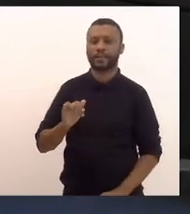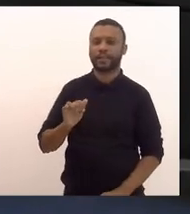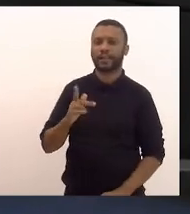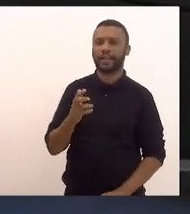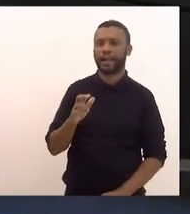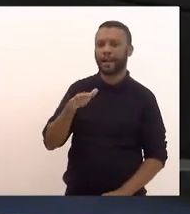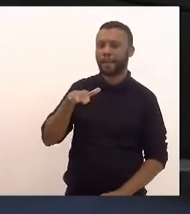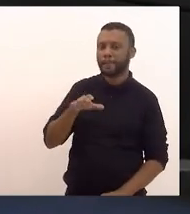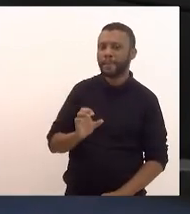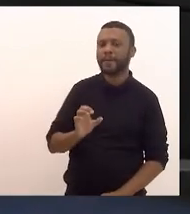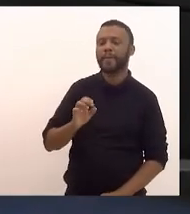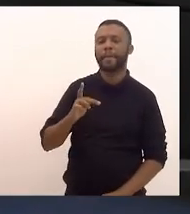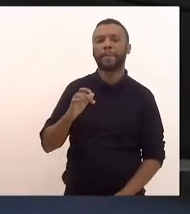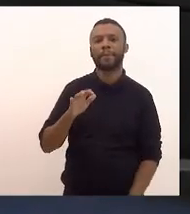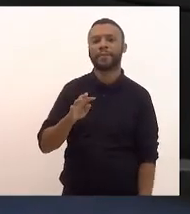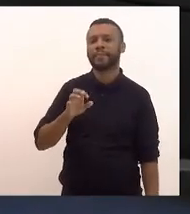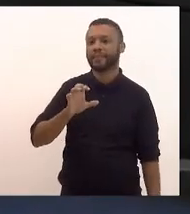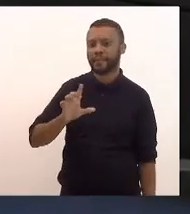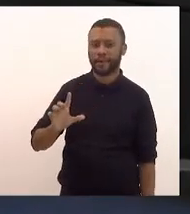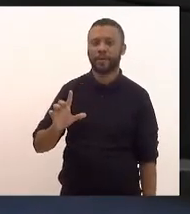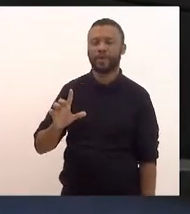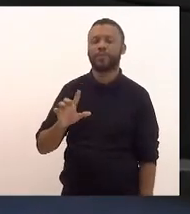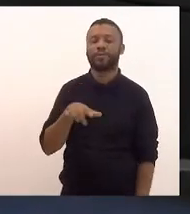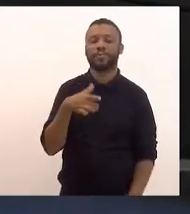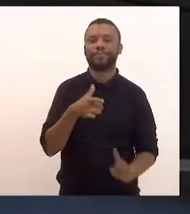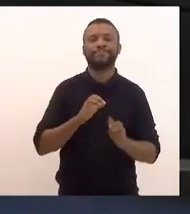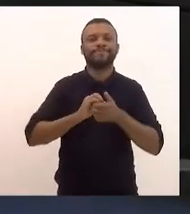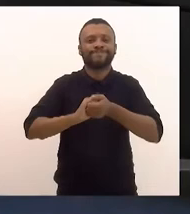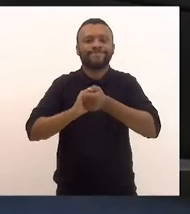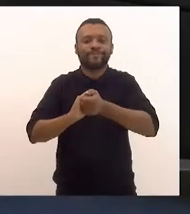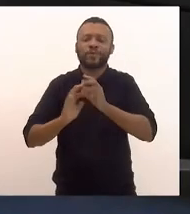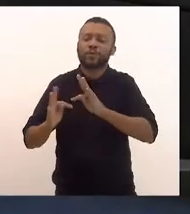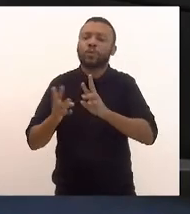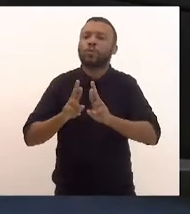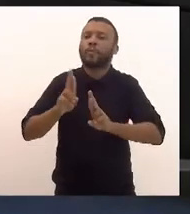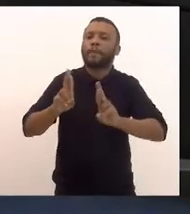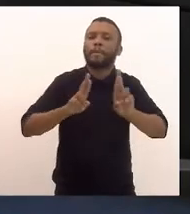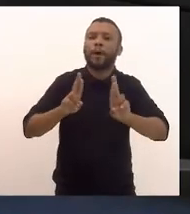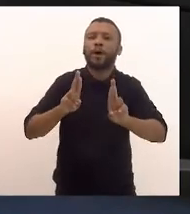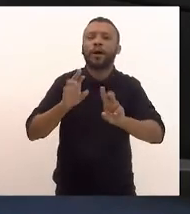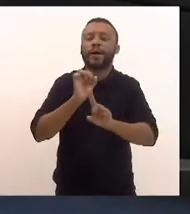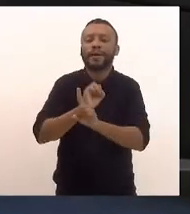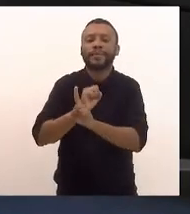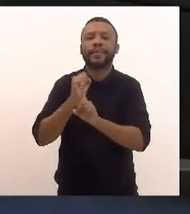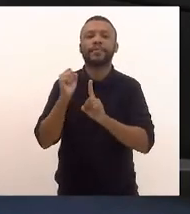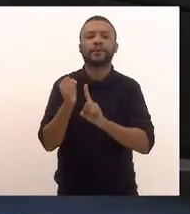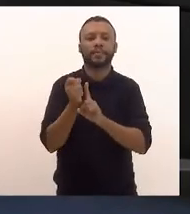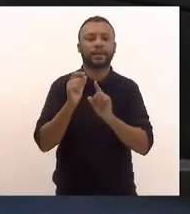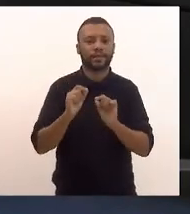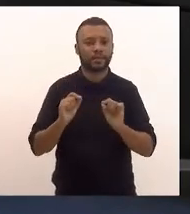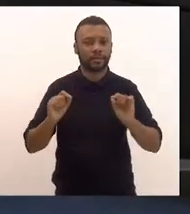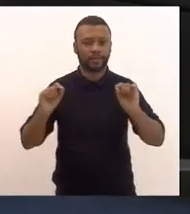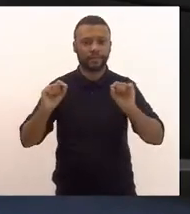na pessoa de quem Saúdo todas todos os representantes da sociedade civil